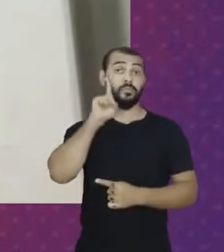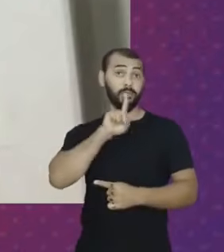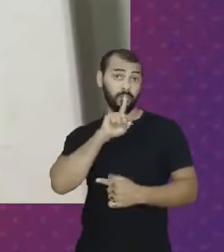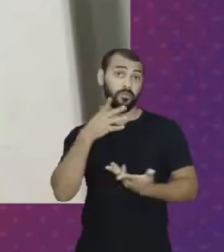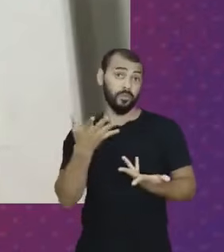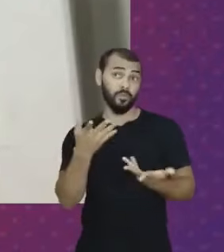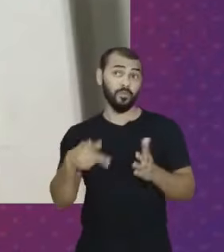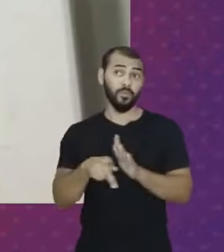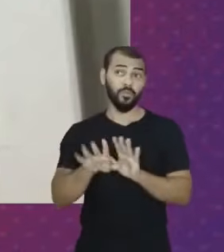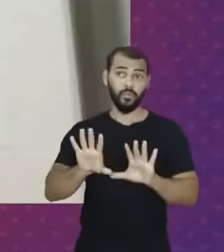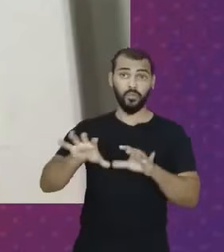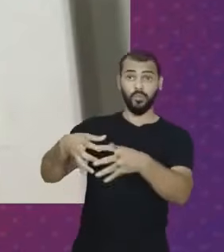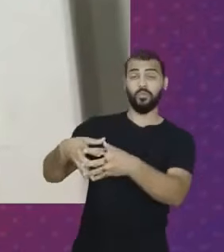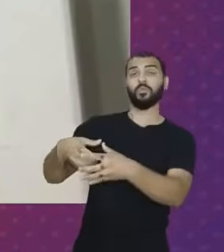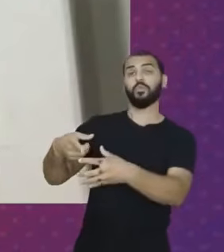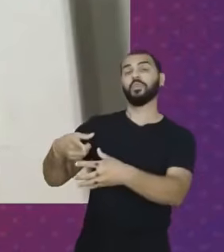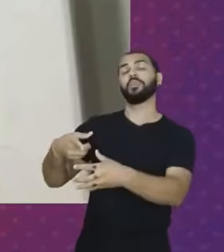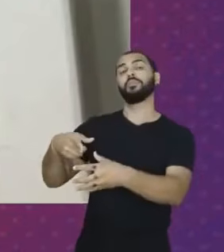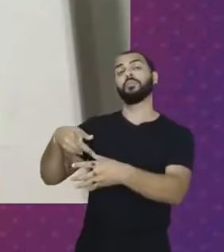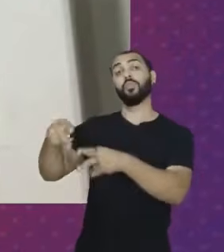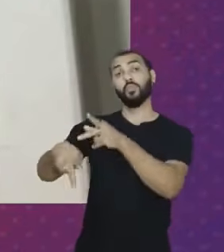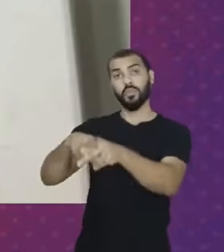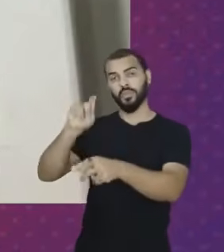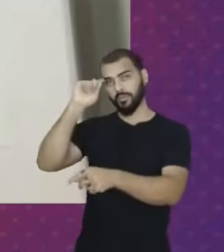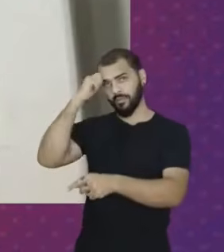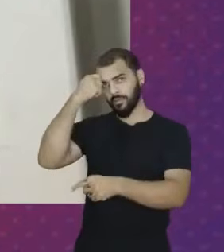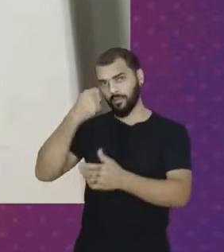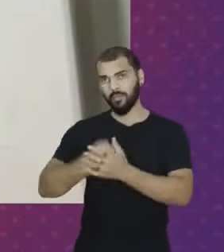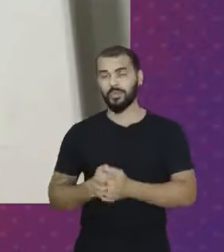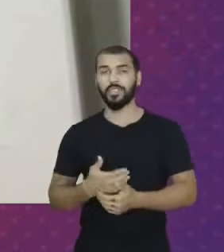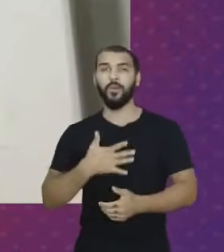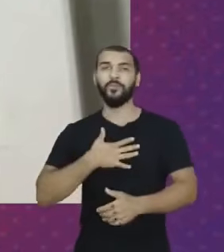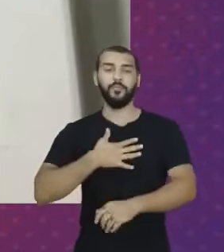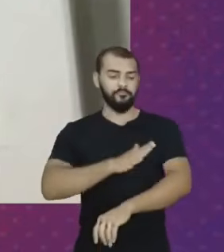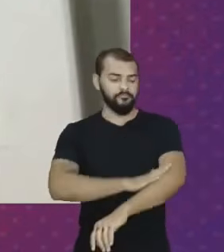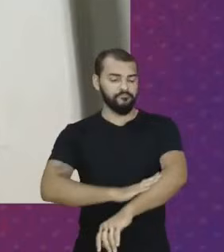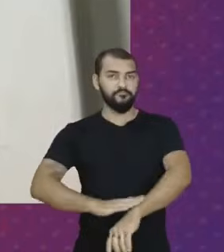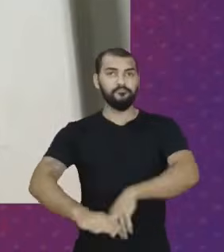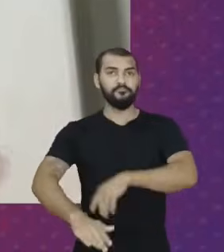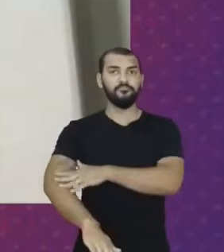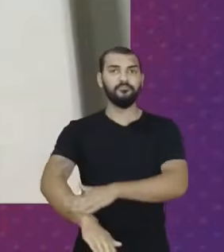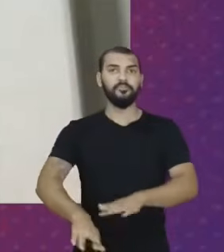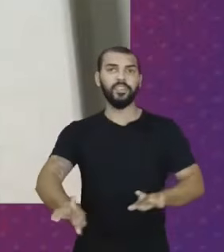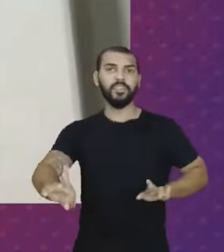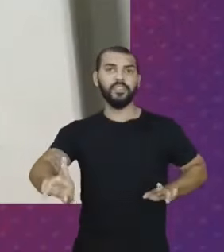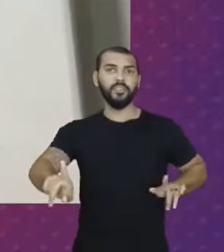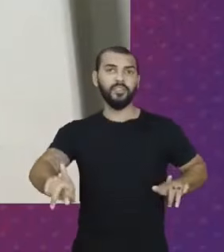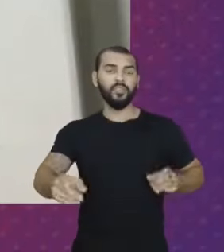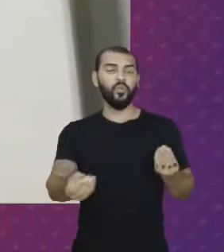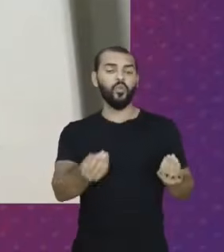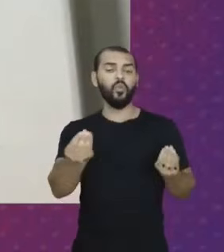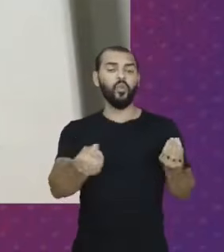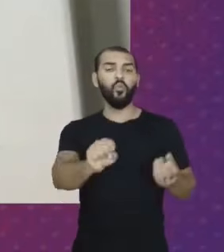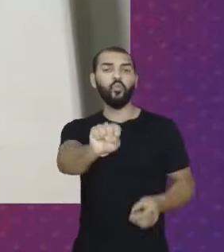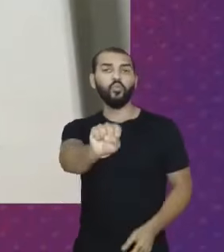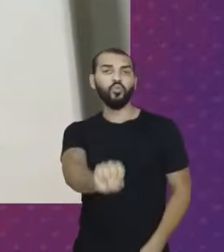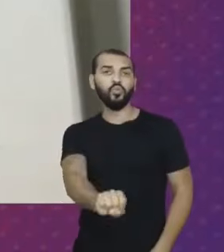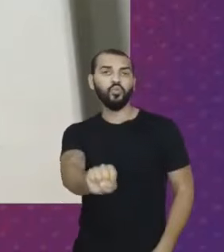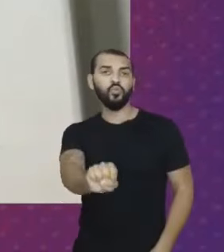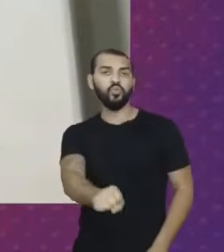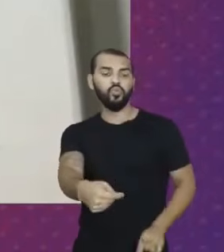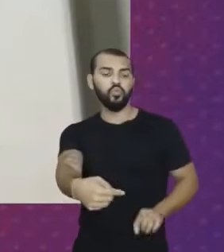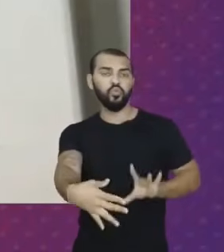da população negra. Então, o meu fenótipo destoa daquilo que é a colonização sulista do município do qual eu faço